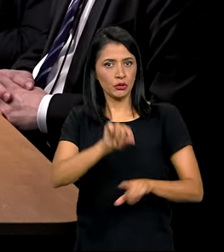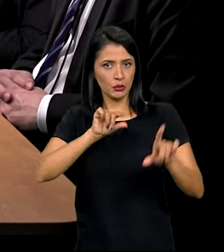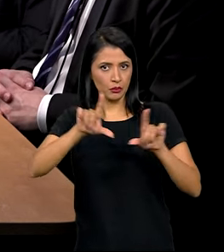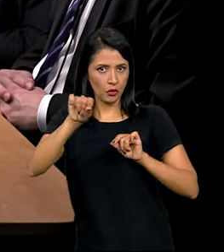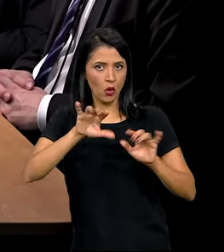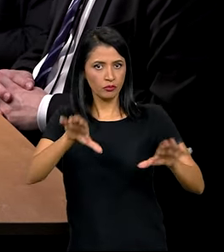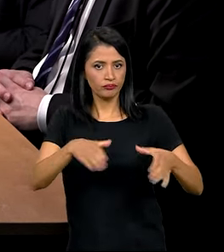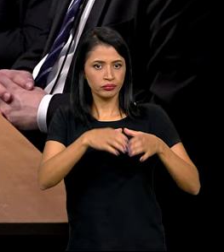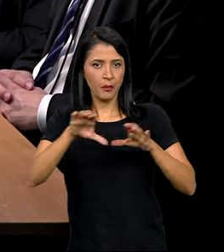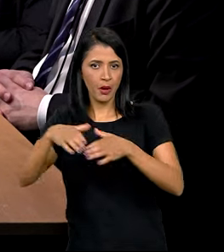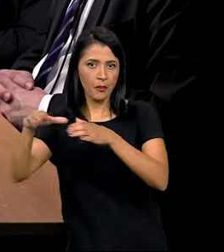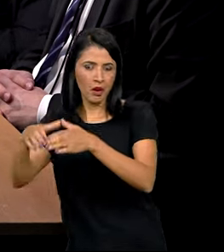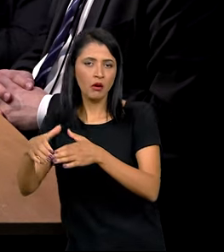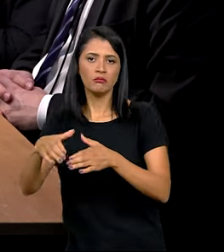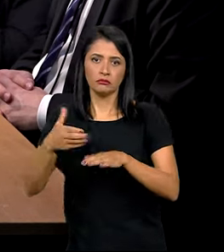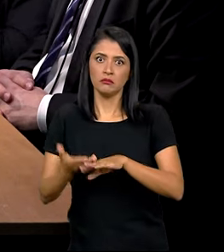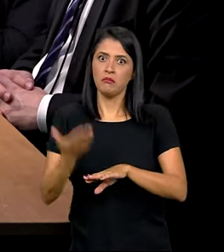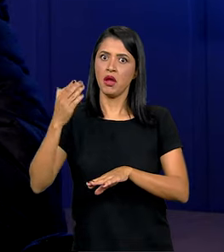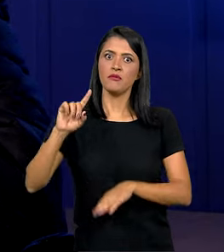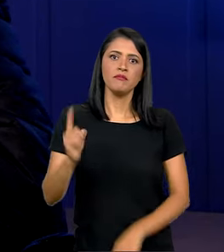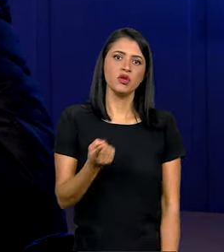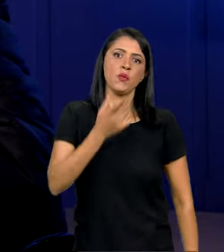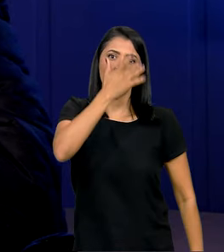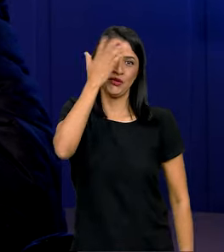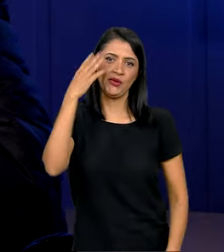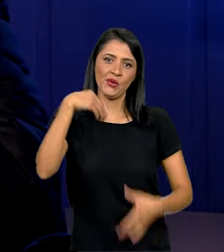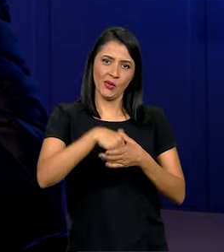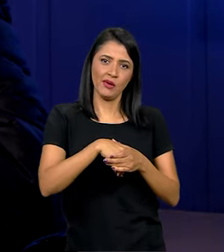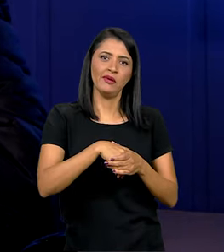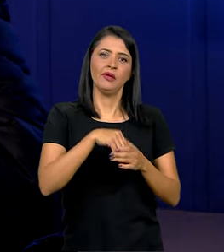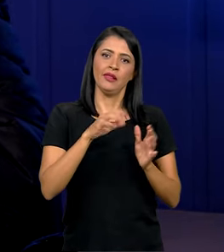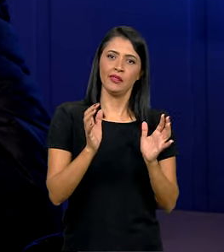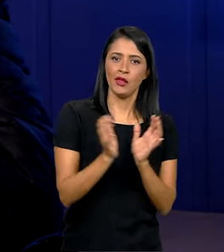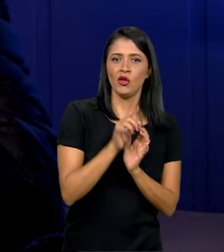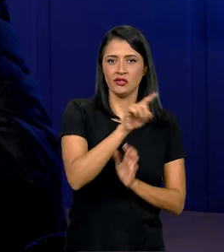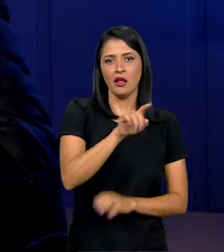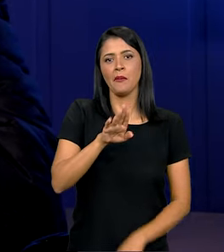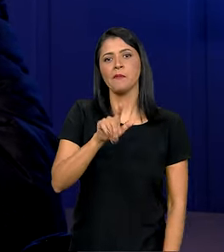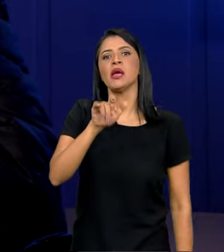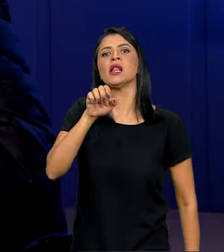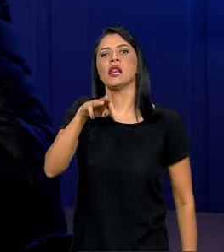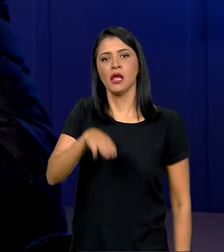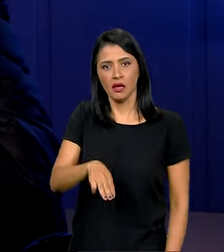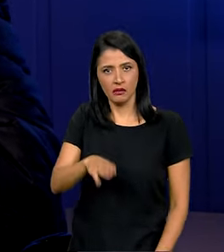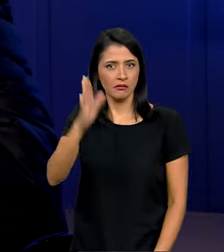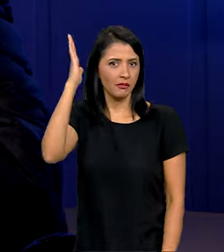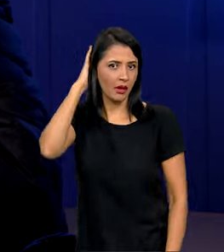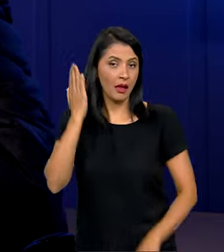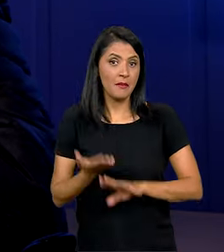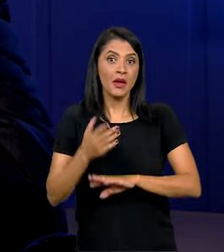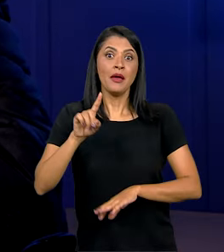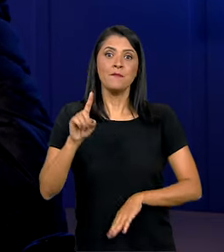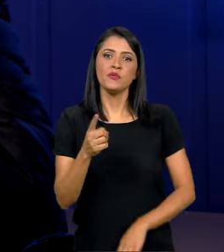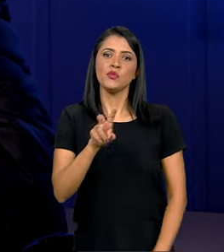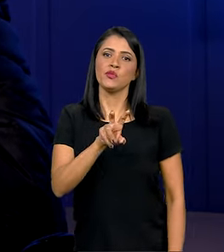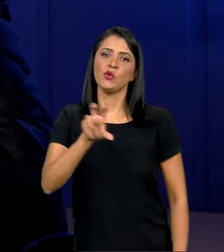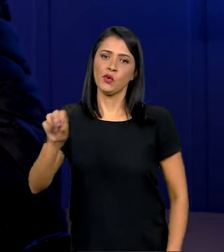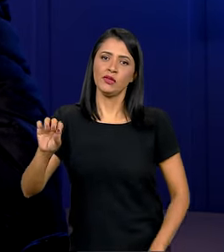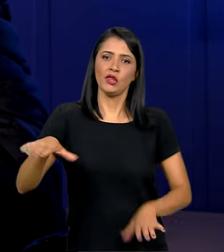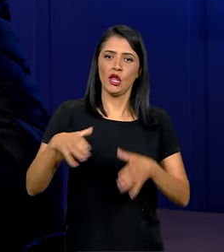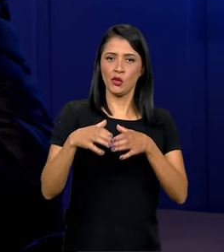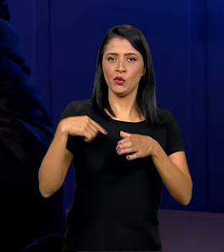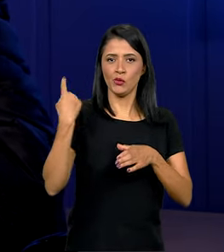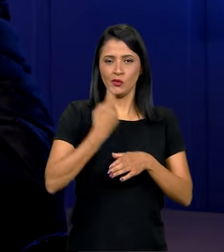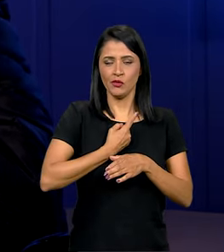delegações nós tivemos mais de 1000 pessoas na nossa na nossa pré cúpula em Belém no Pará e tivemos mais de 1500 pessoas na